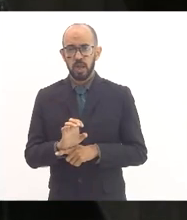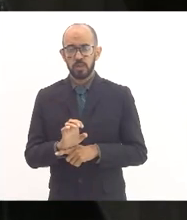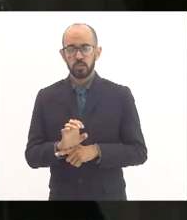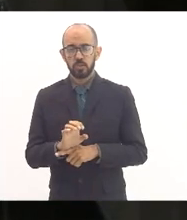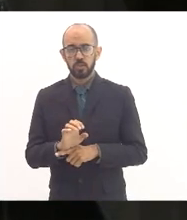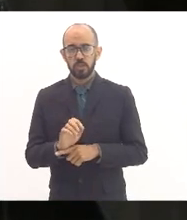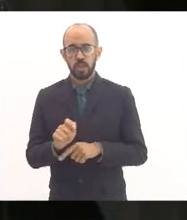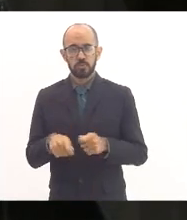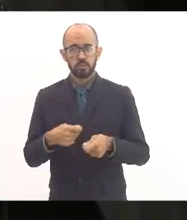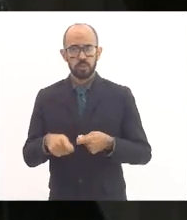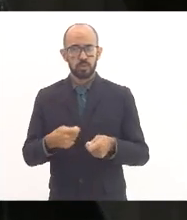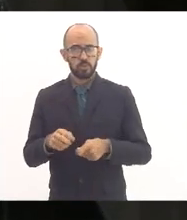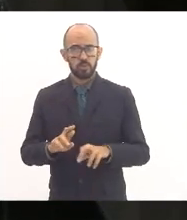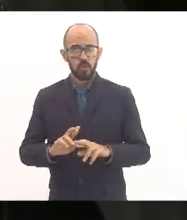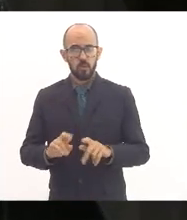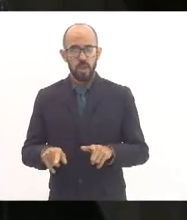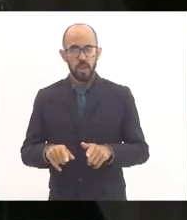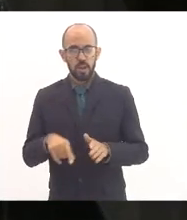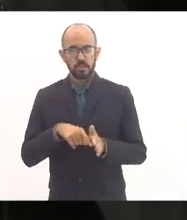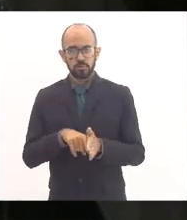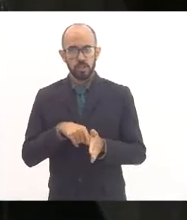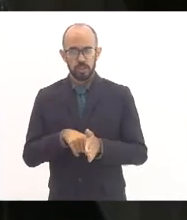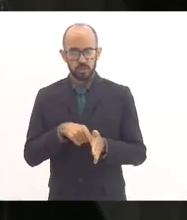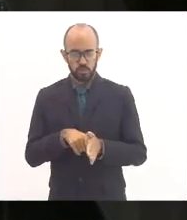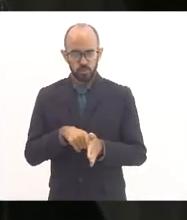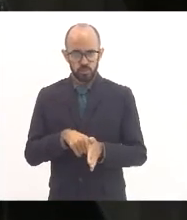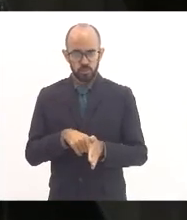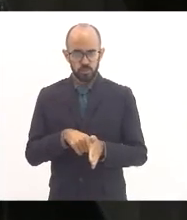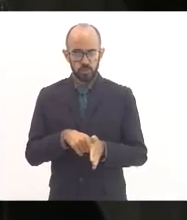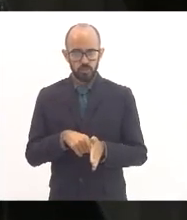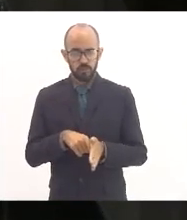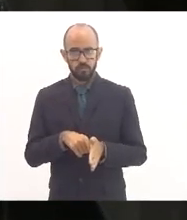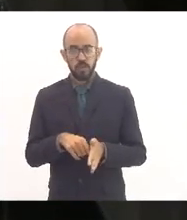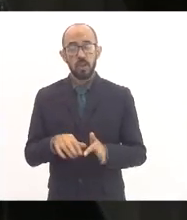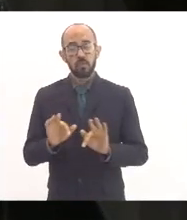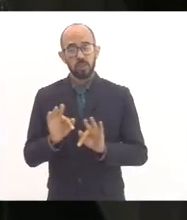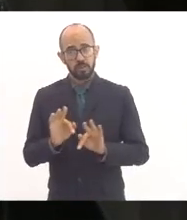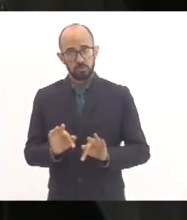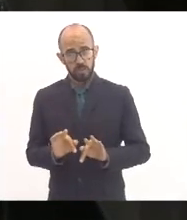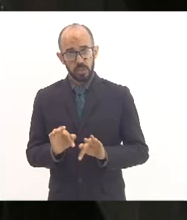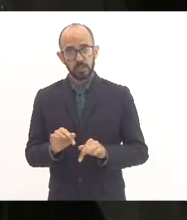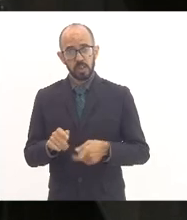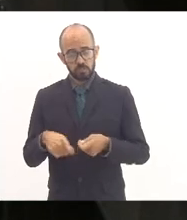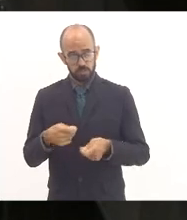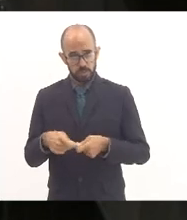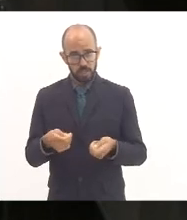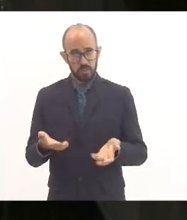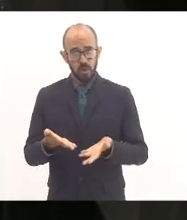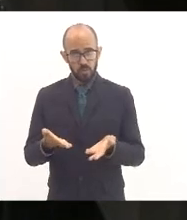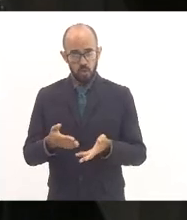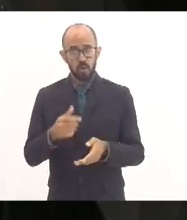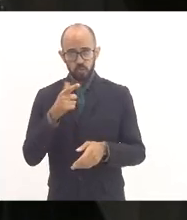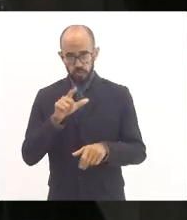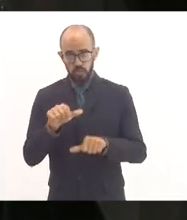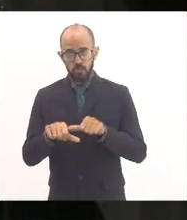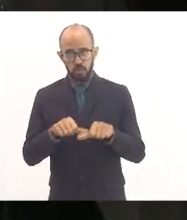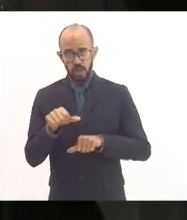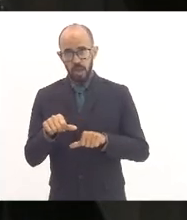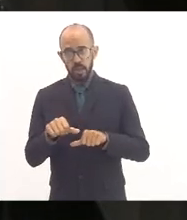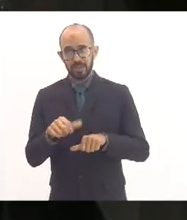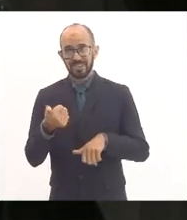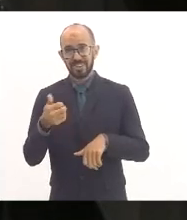período felizmente atual administração modificou isso E além disso 19 estados